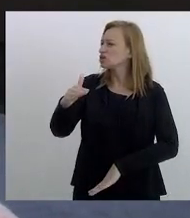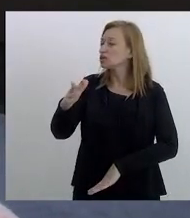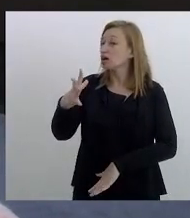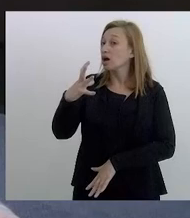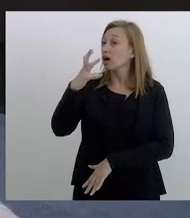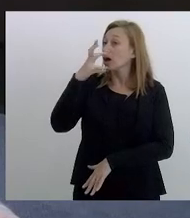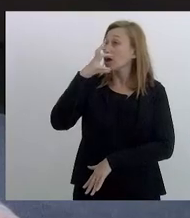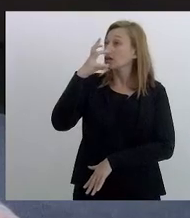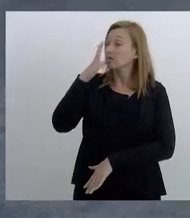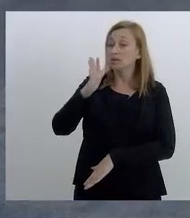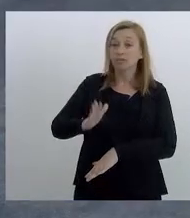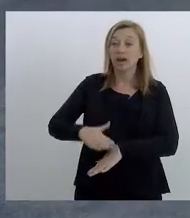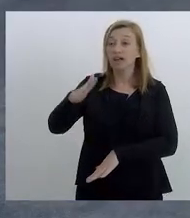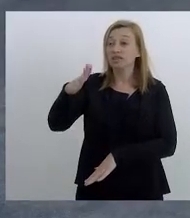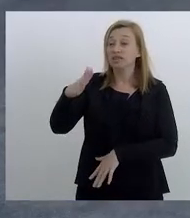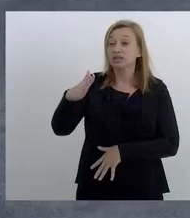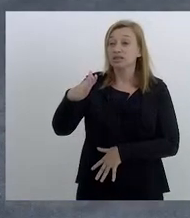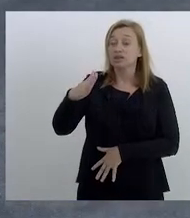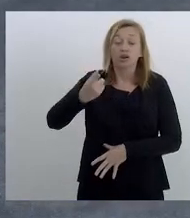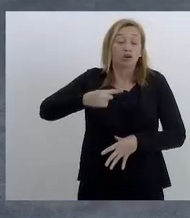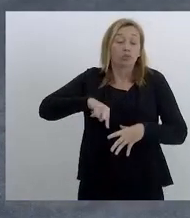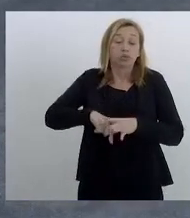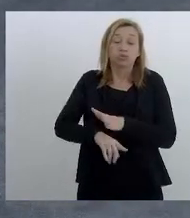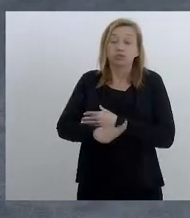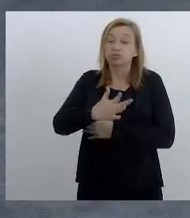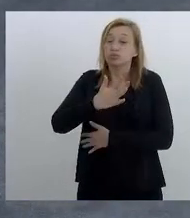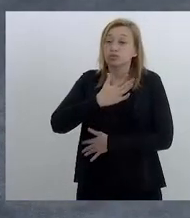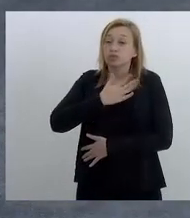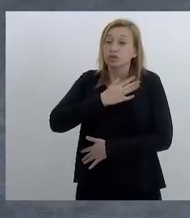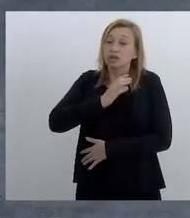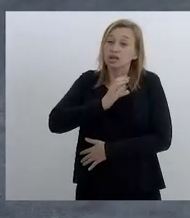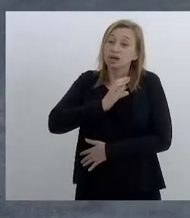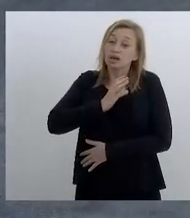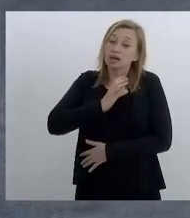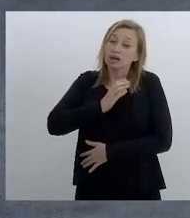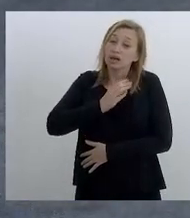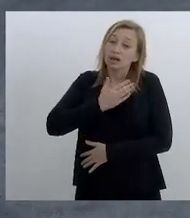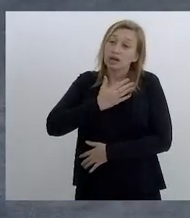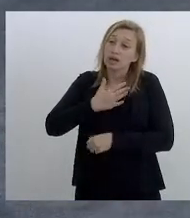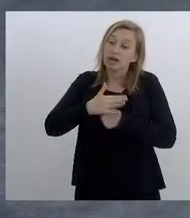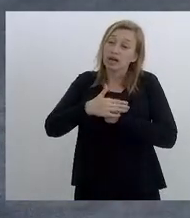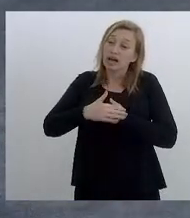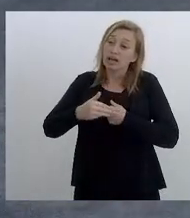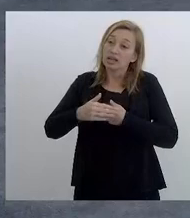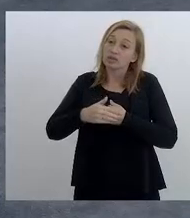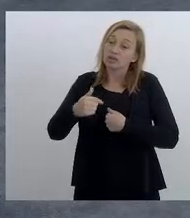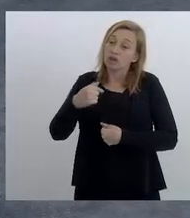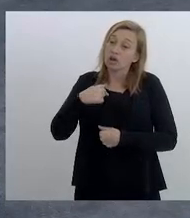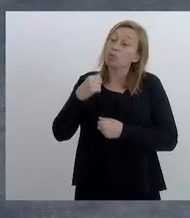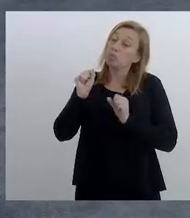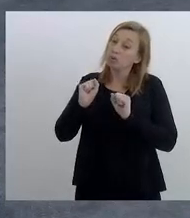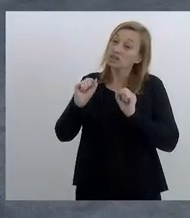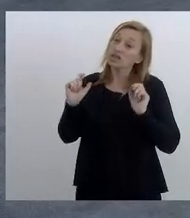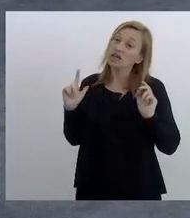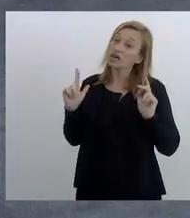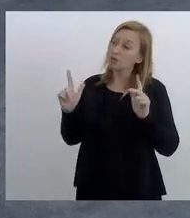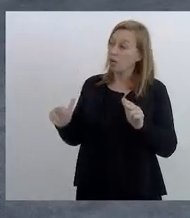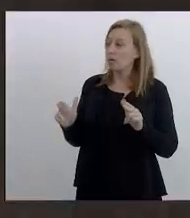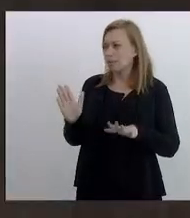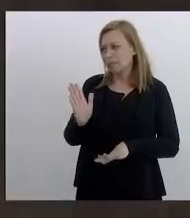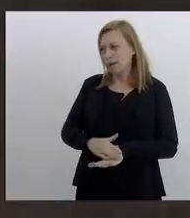admire mais e tenha profundo carinho, Vossa Excelência, do que eu. Pode ter igual, mas mais não